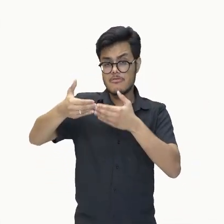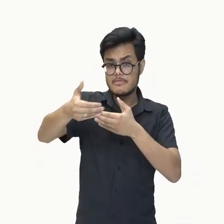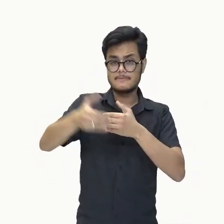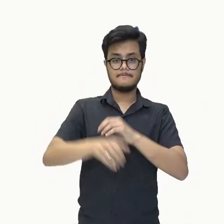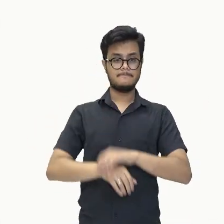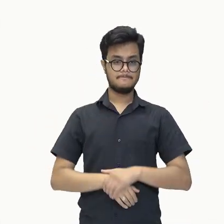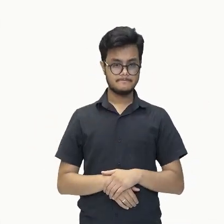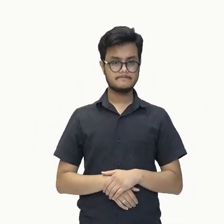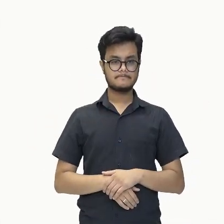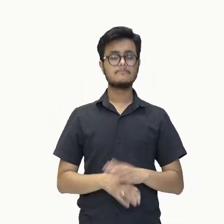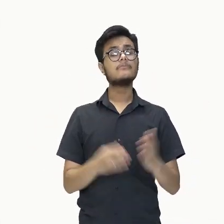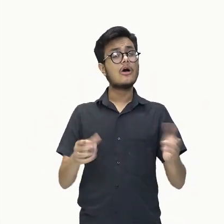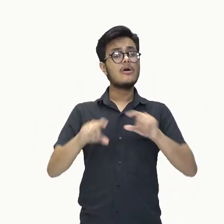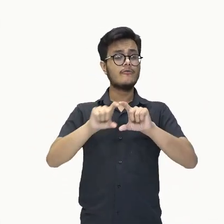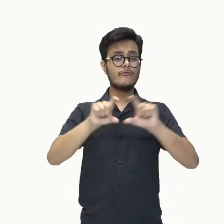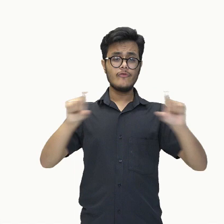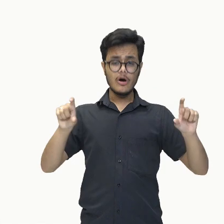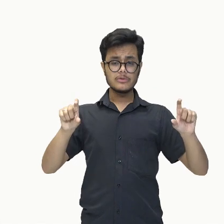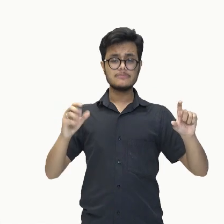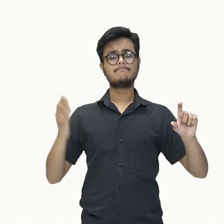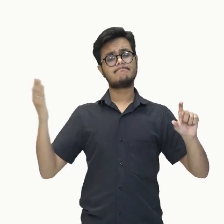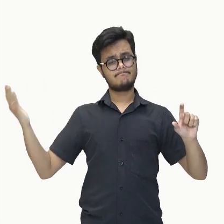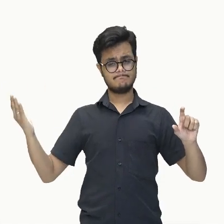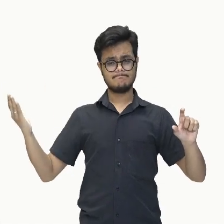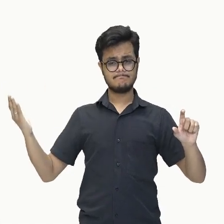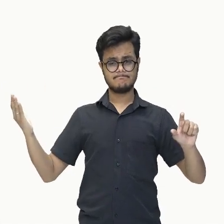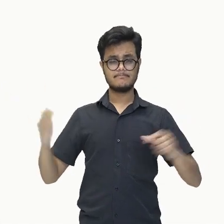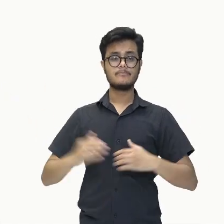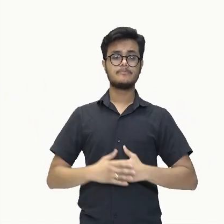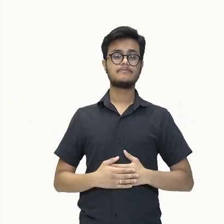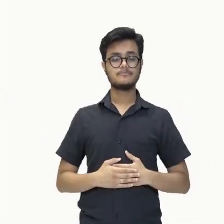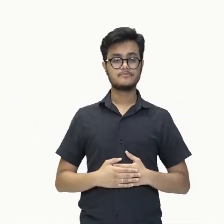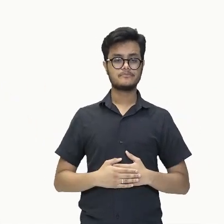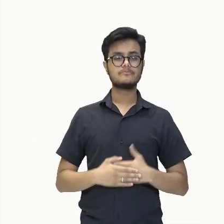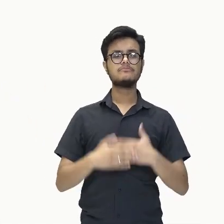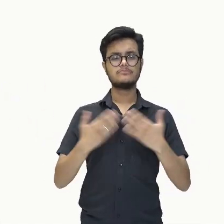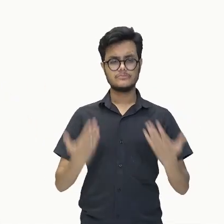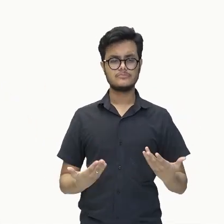para a resolução. Então, ó, nós temos